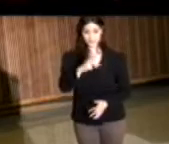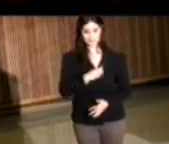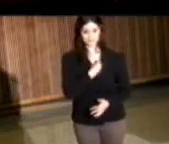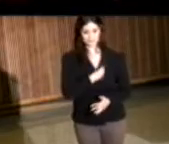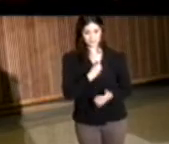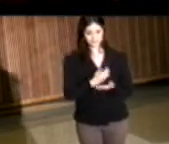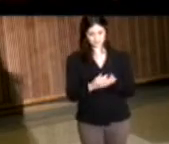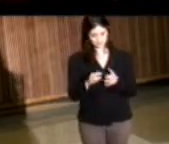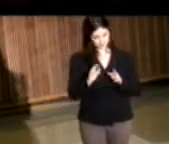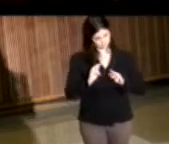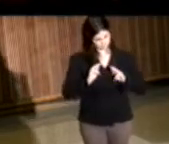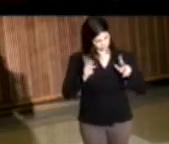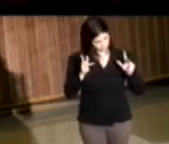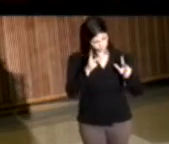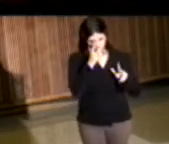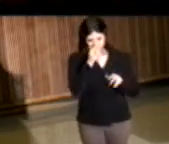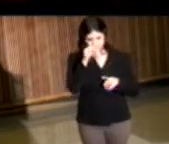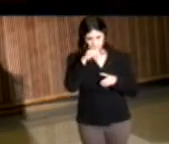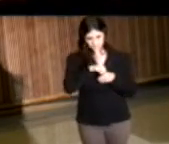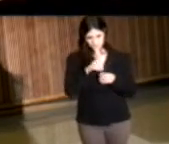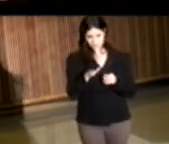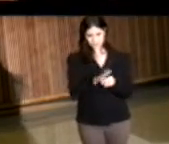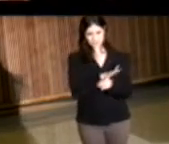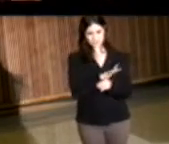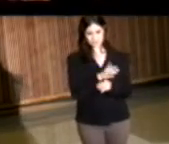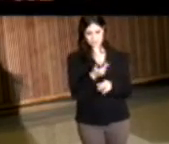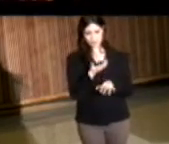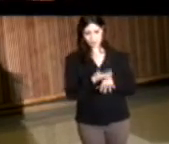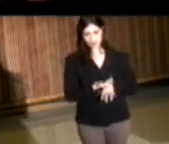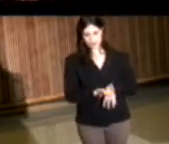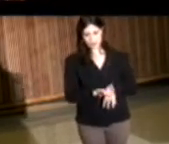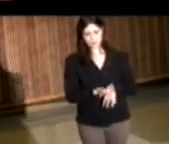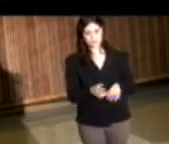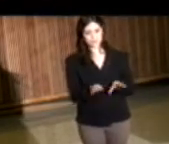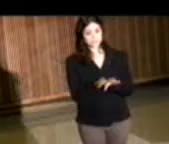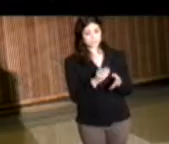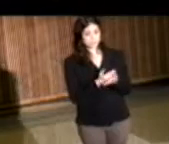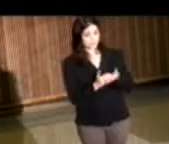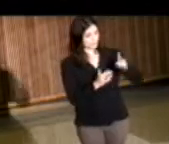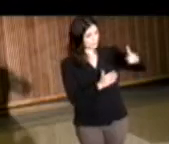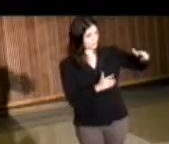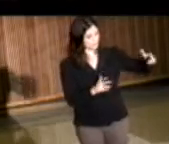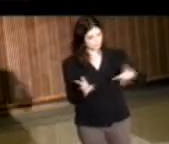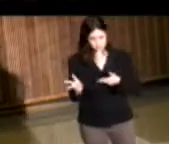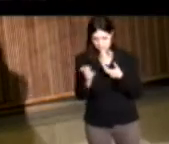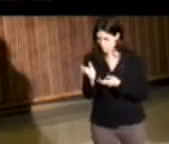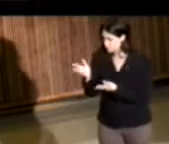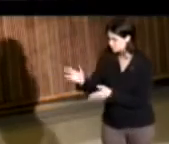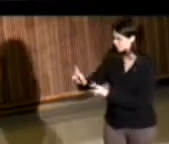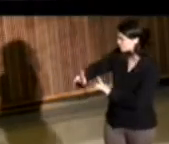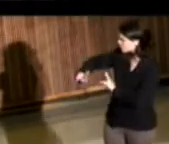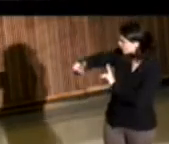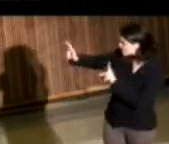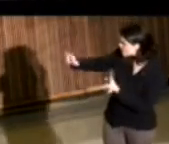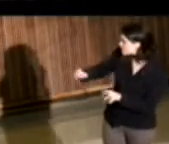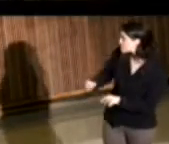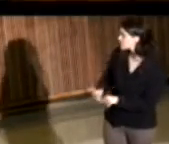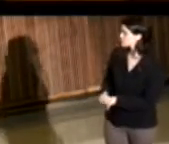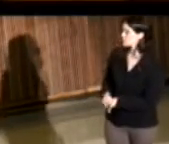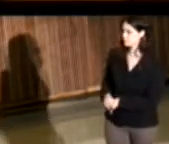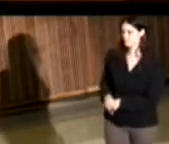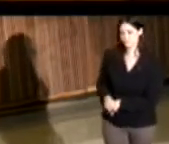na vida das outras pessoas. Uma das cenas mais impressionantes do Novo Testamento é a ressurreição de